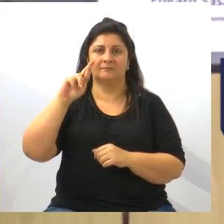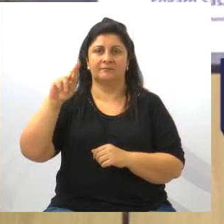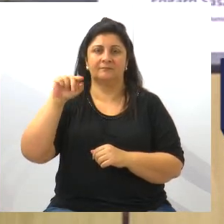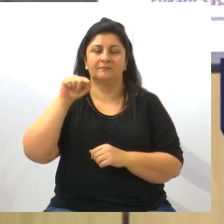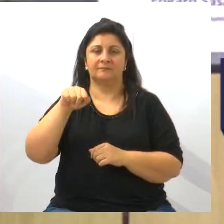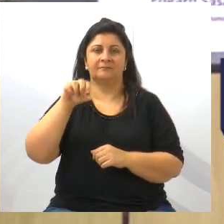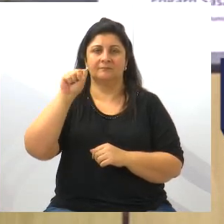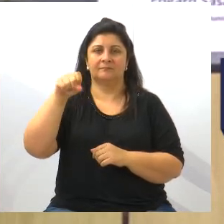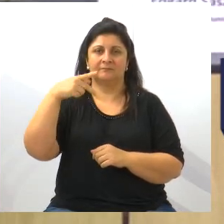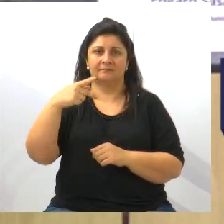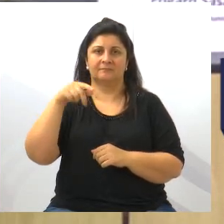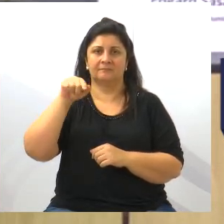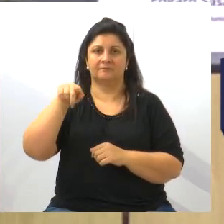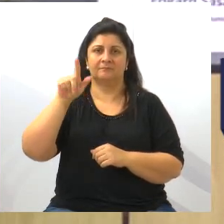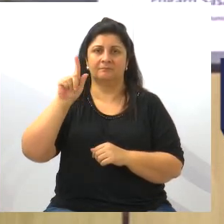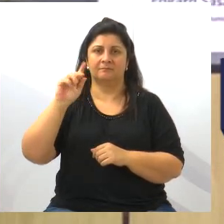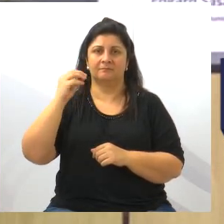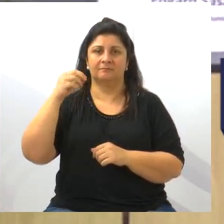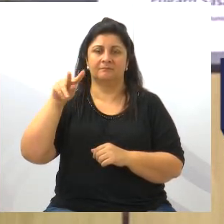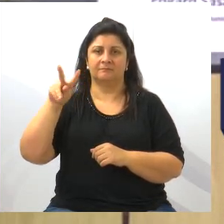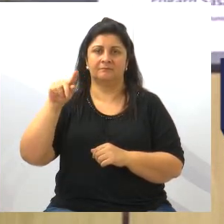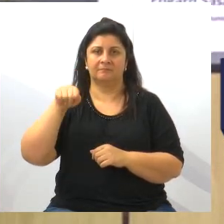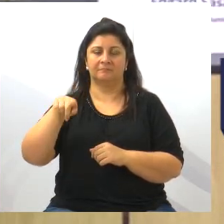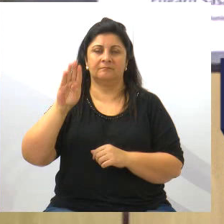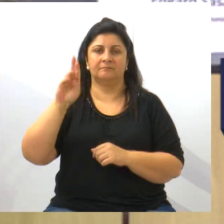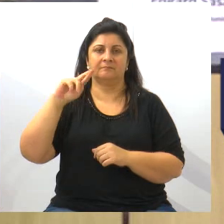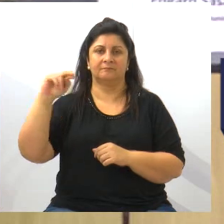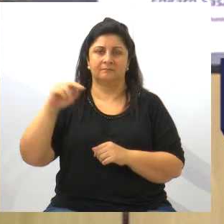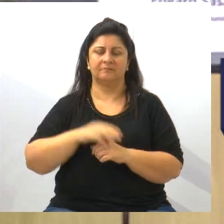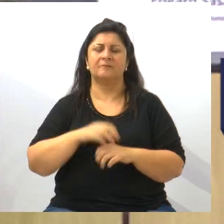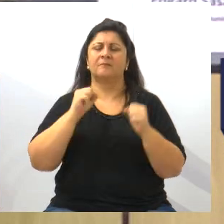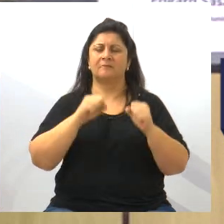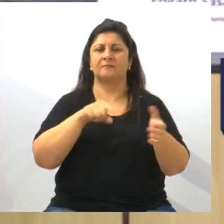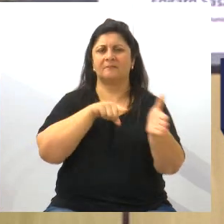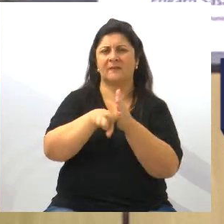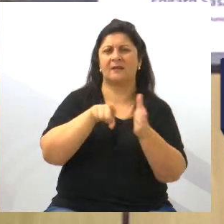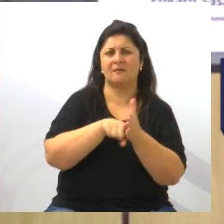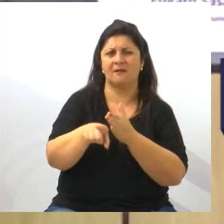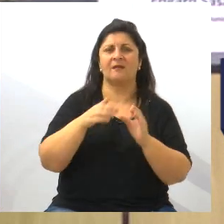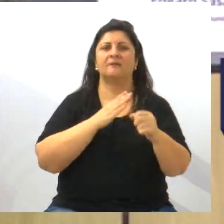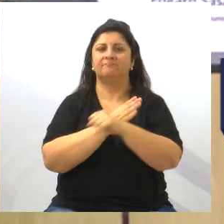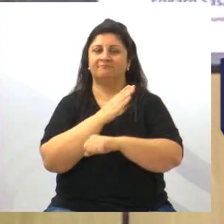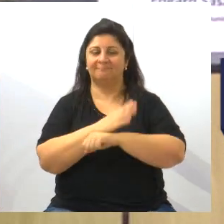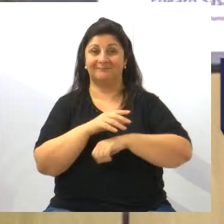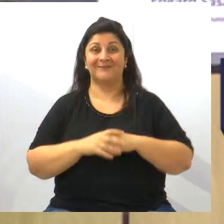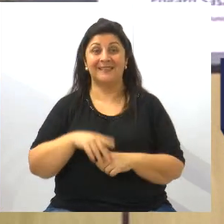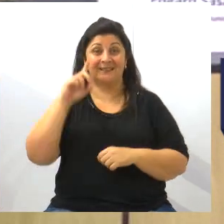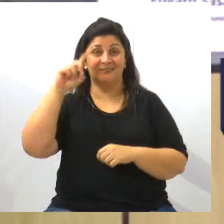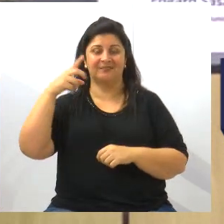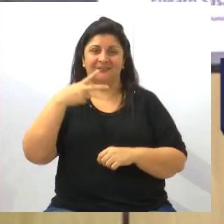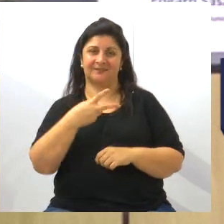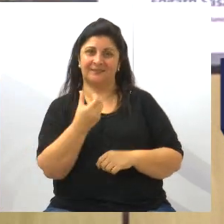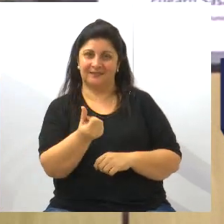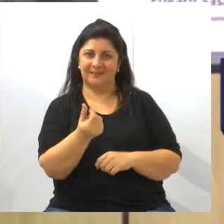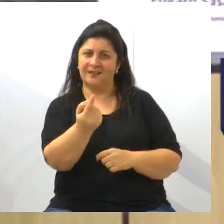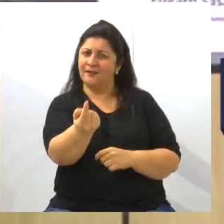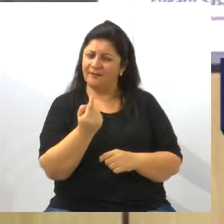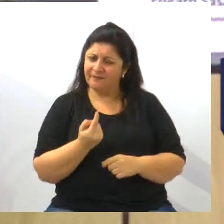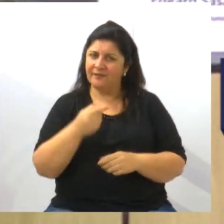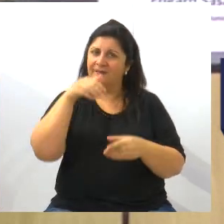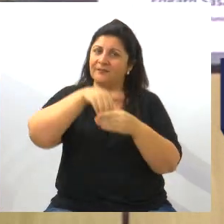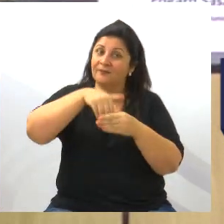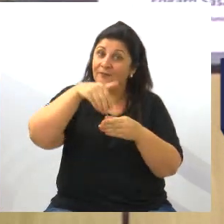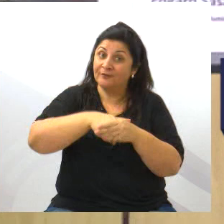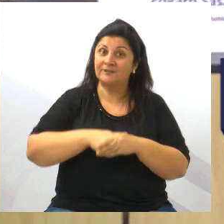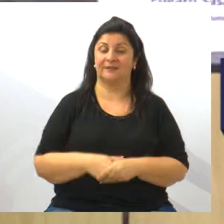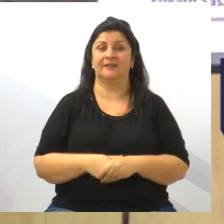www.pro-lar.sp.gov.br é o site. Perguntem, tirem as dúvidas, participem e dia 26 venham votar para